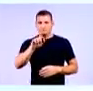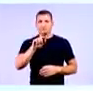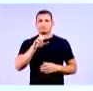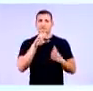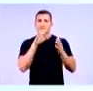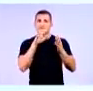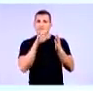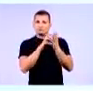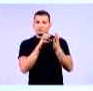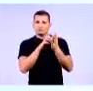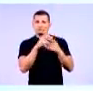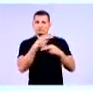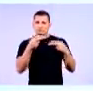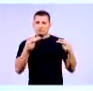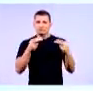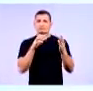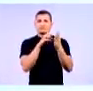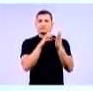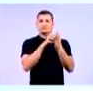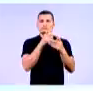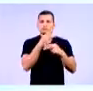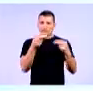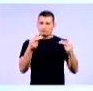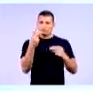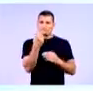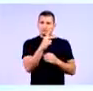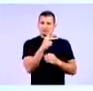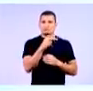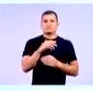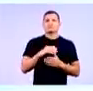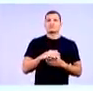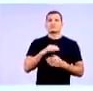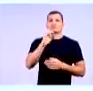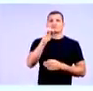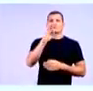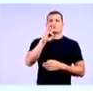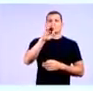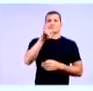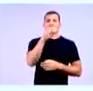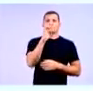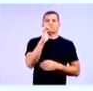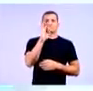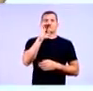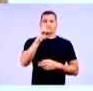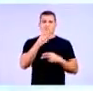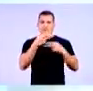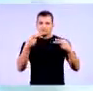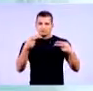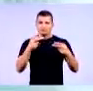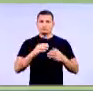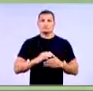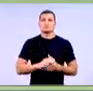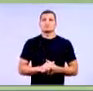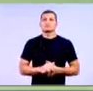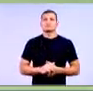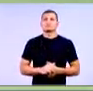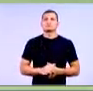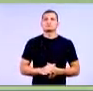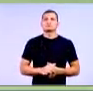funcionário. Então, atributos são as características de determinado objeto, como a gente citou aqui alguns exemplos. E por fim, para a gente fechar a ideia do